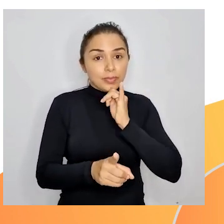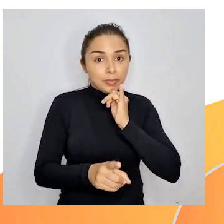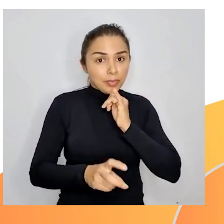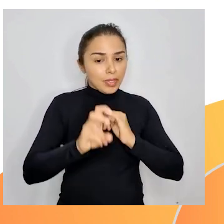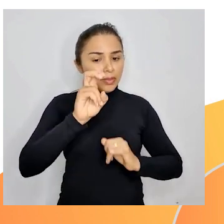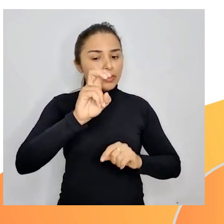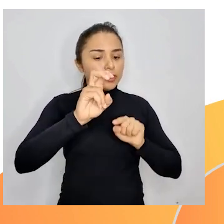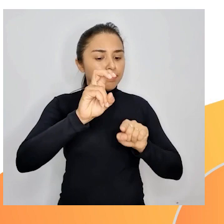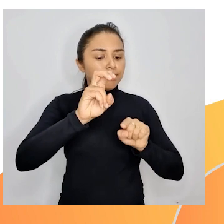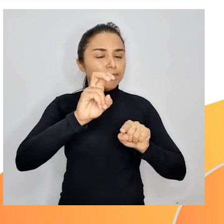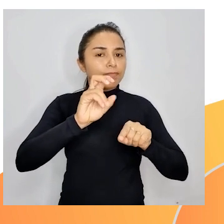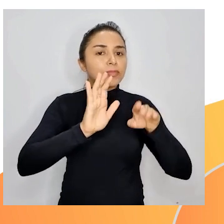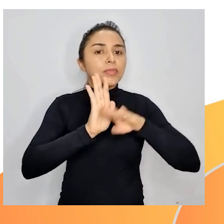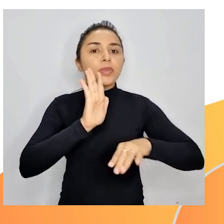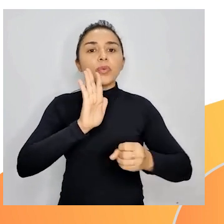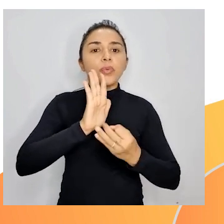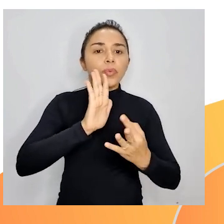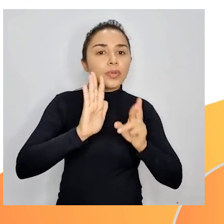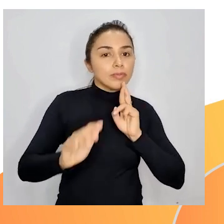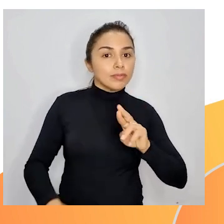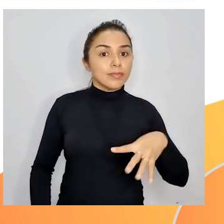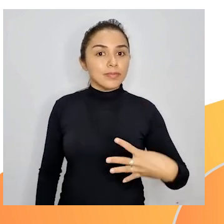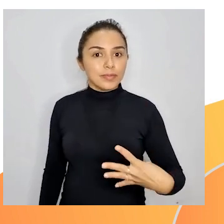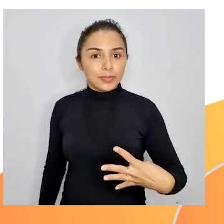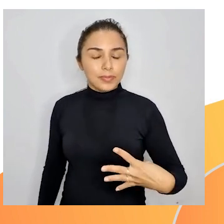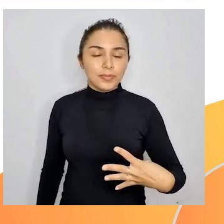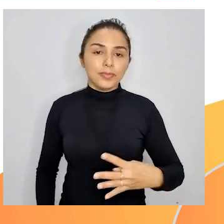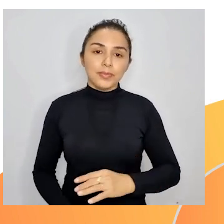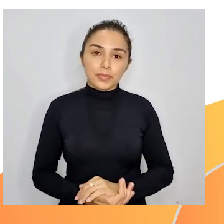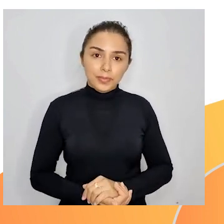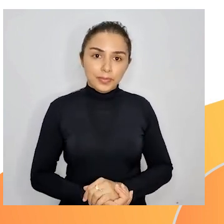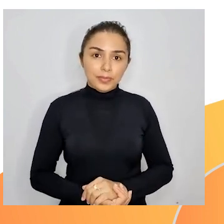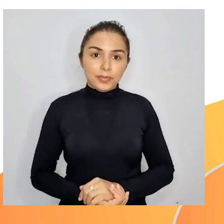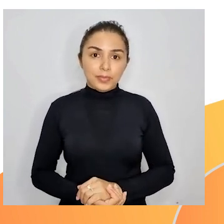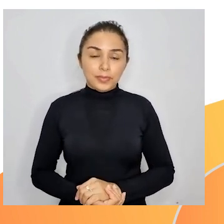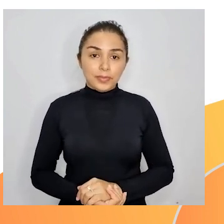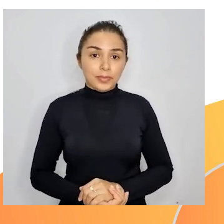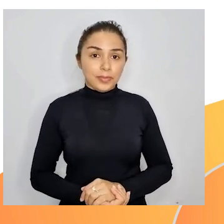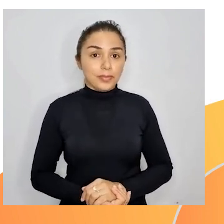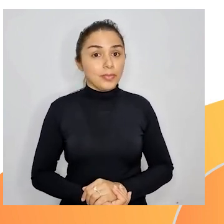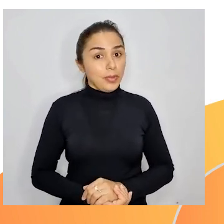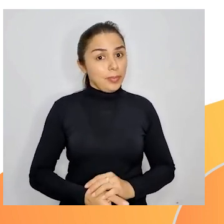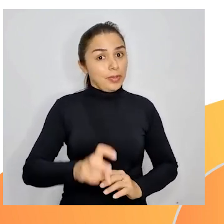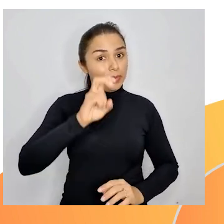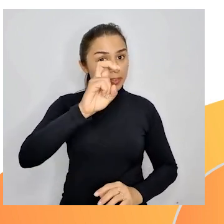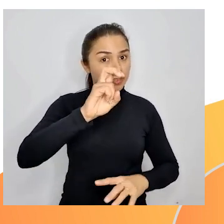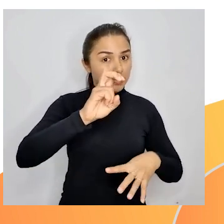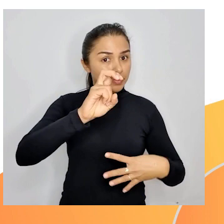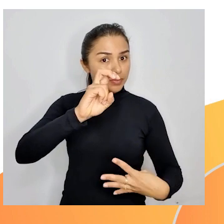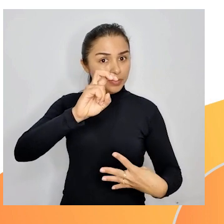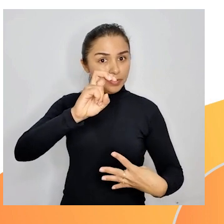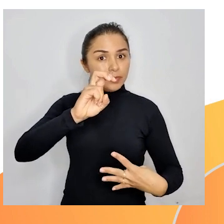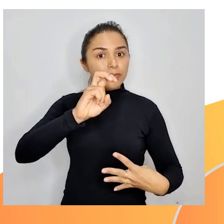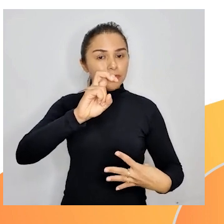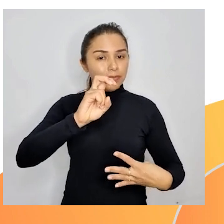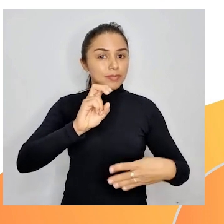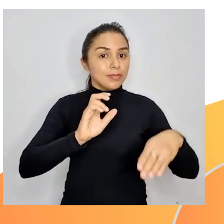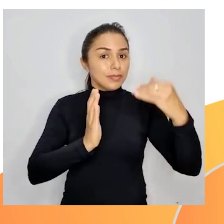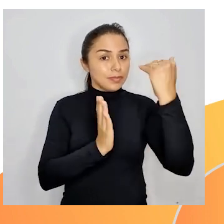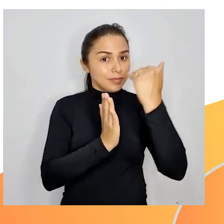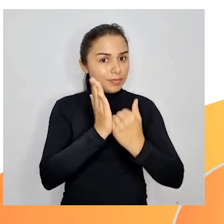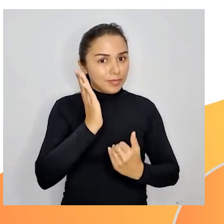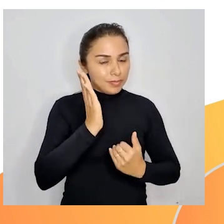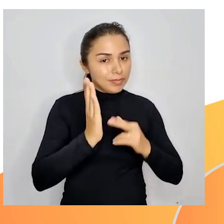4? Então, nesse caso aqui, eu tenho o algarismo 1. Então, se eu tenho 5 menos